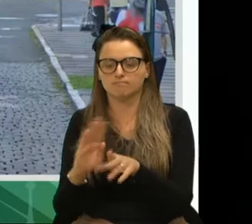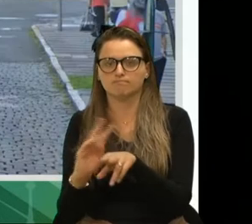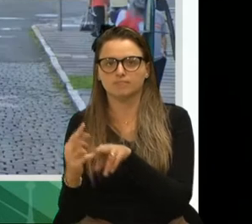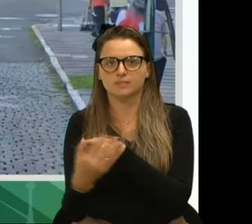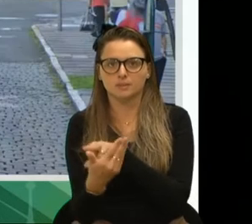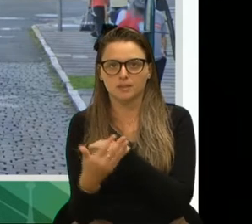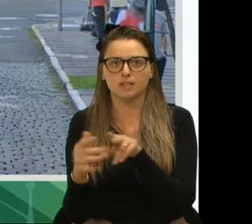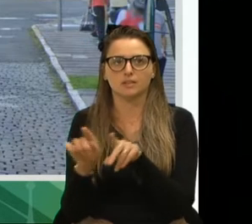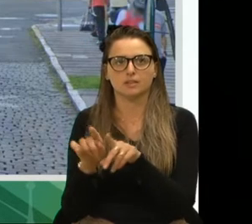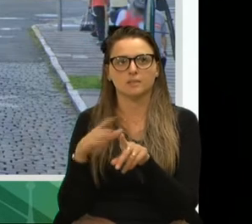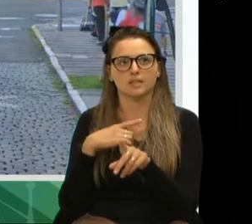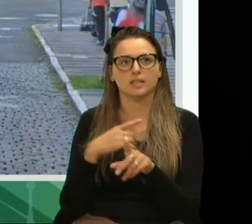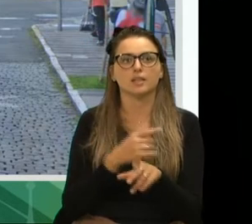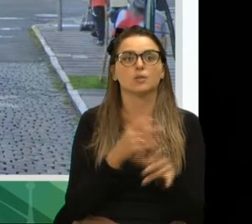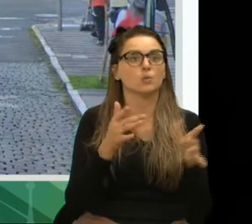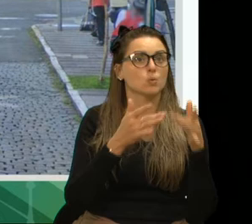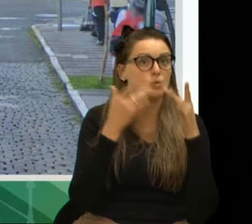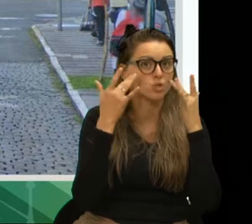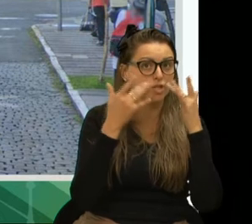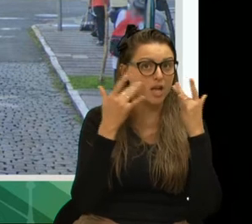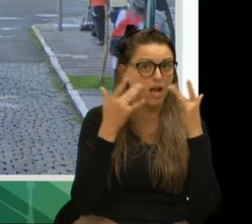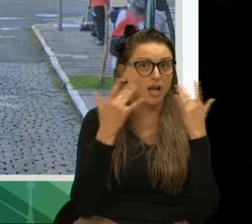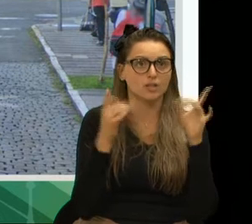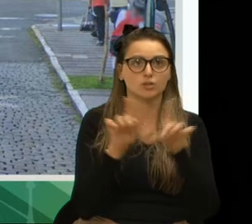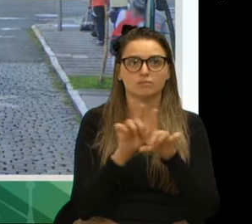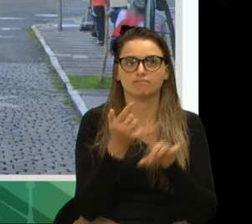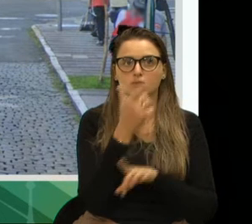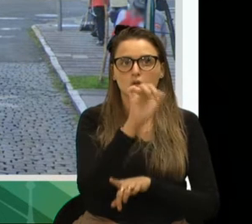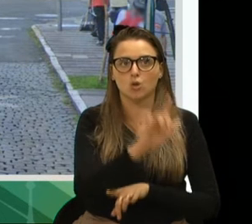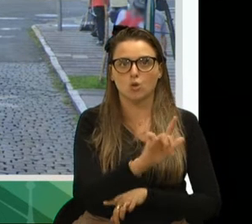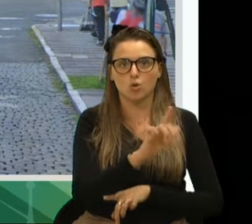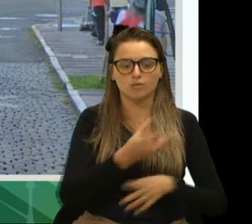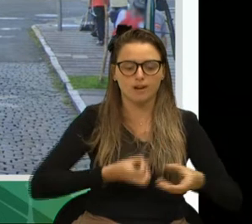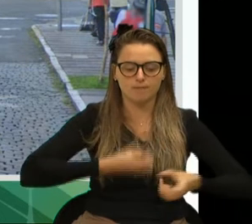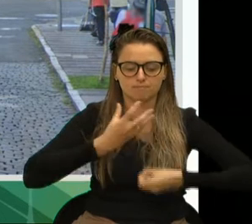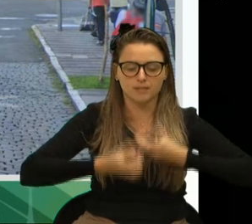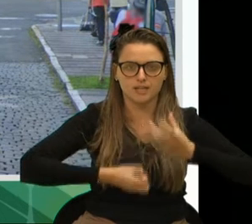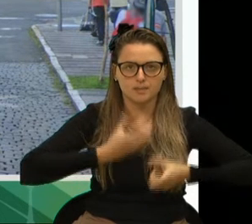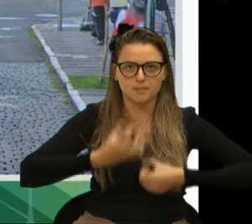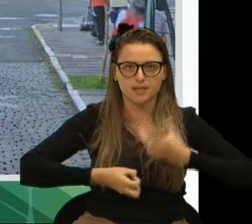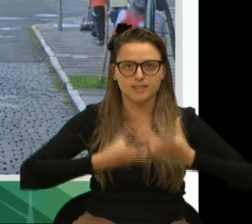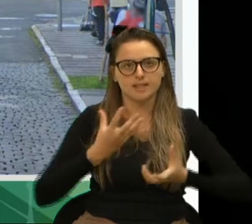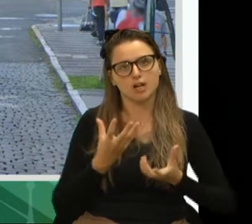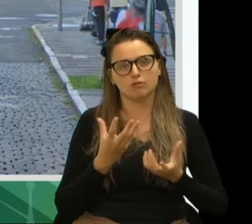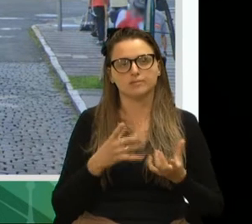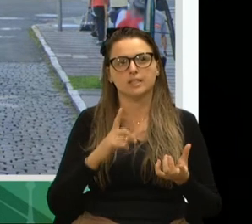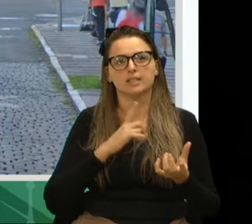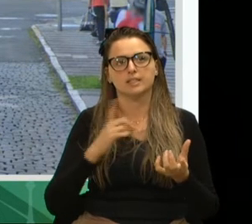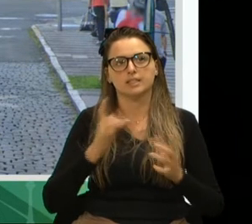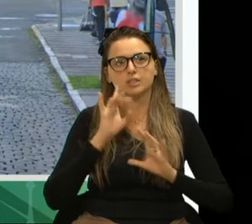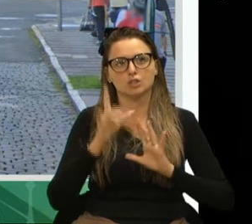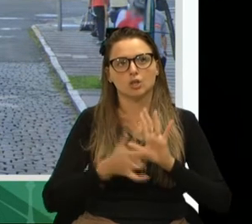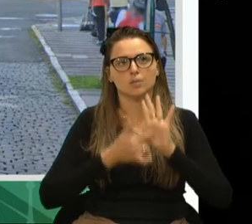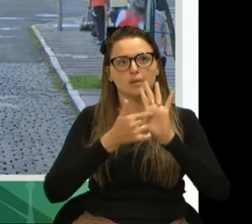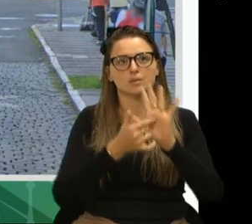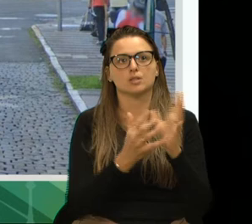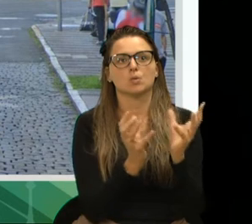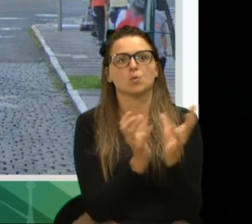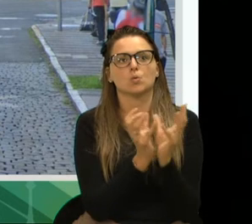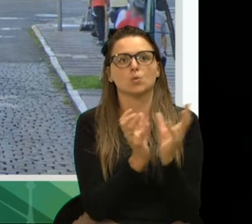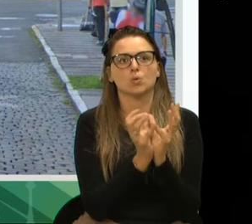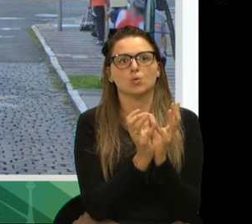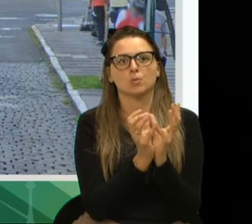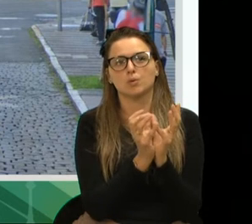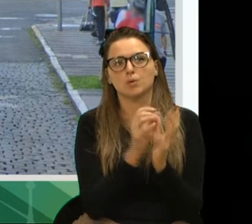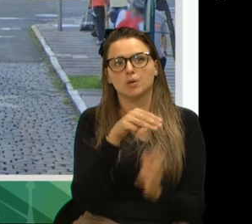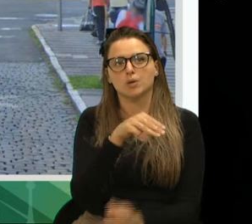ornamentada. O teatro, outra expressão cultural e artística, colocamos somente para ilustrar o grupo teatral